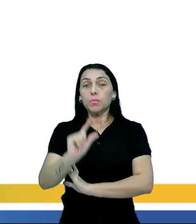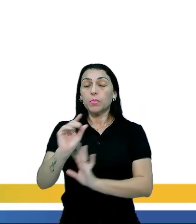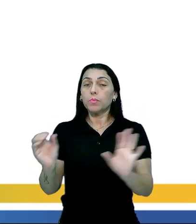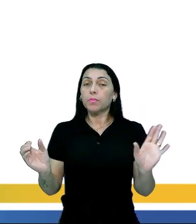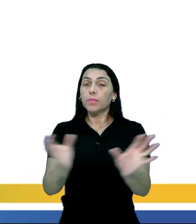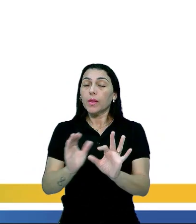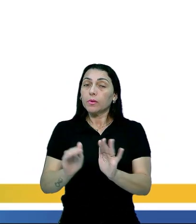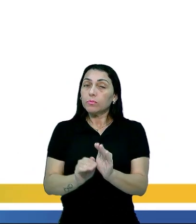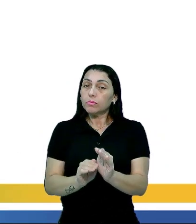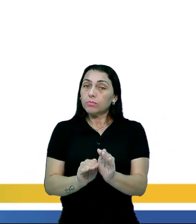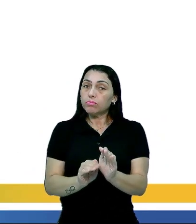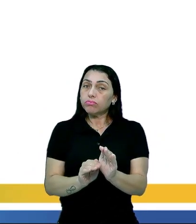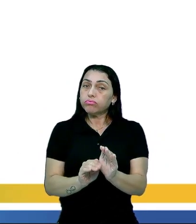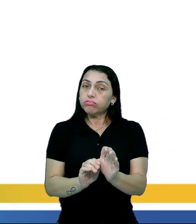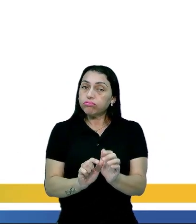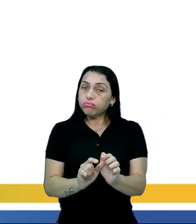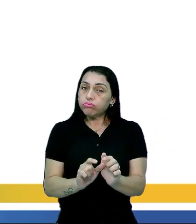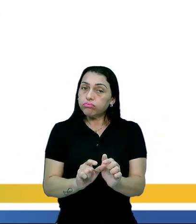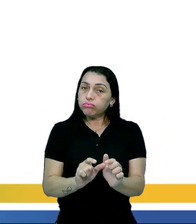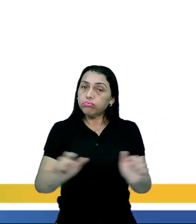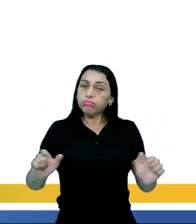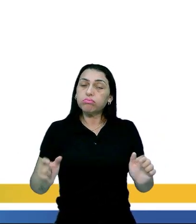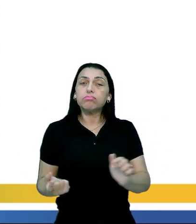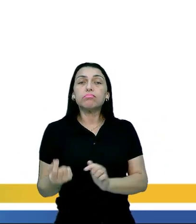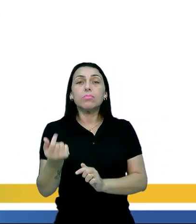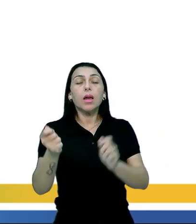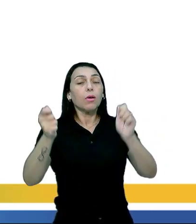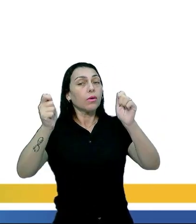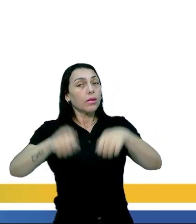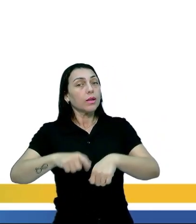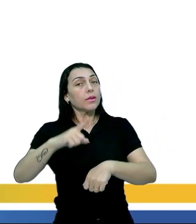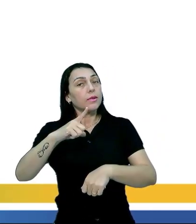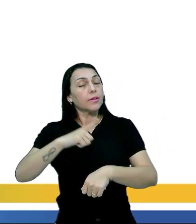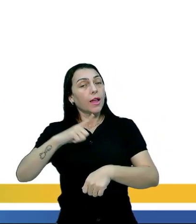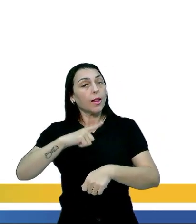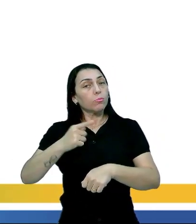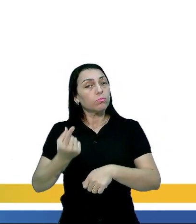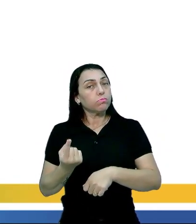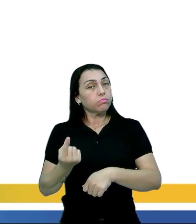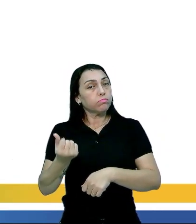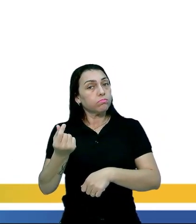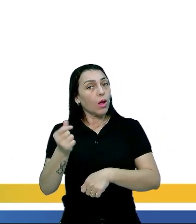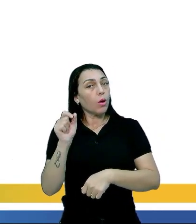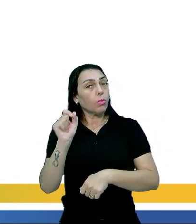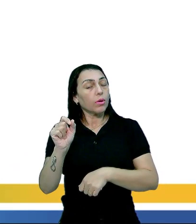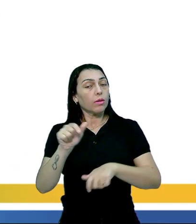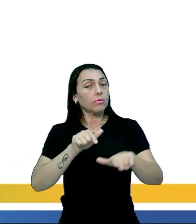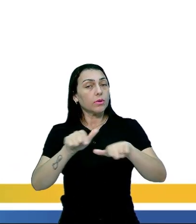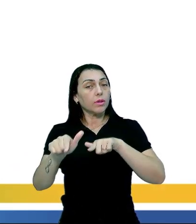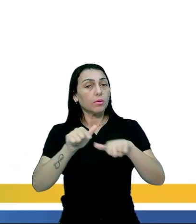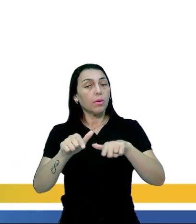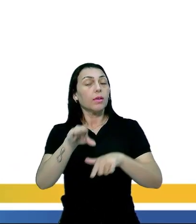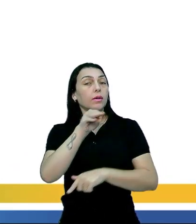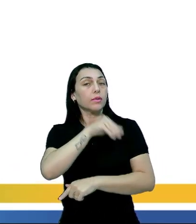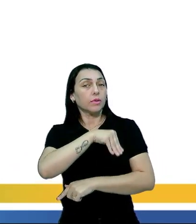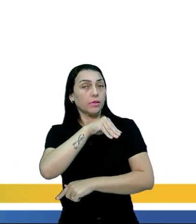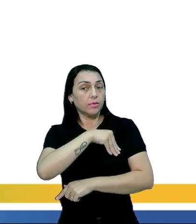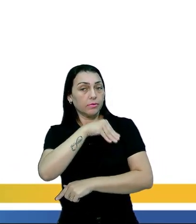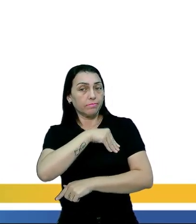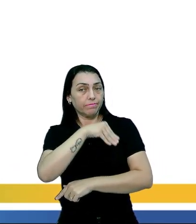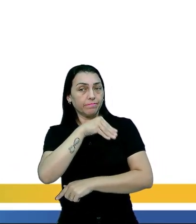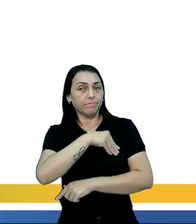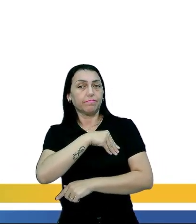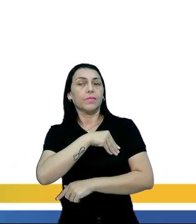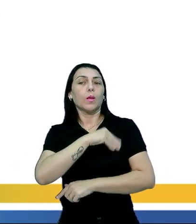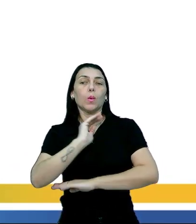o crescimento do capital. A condição de existência do capital é o trabalho assalariado.